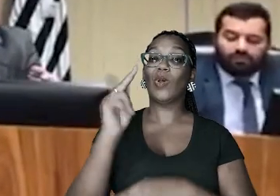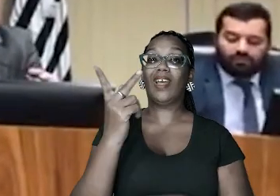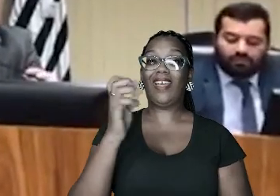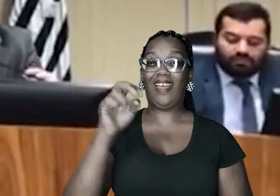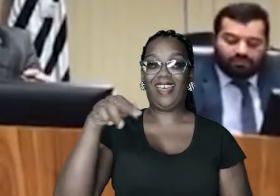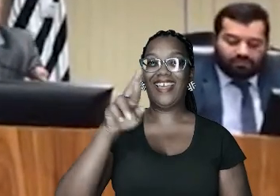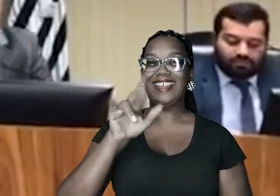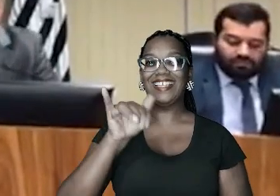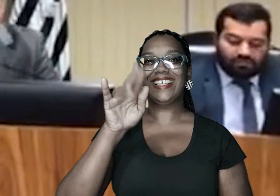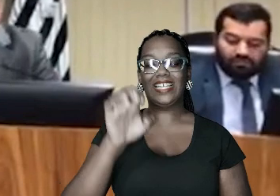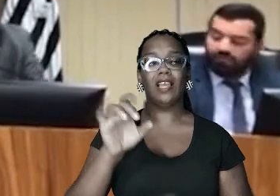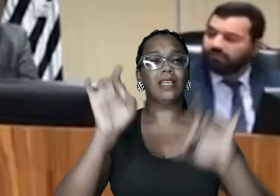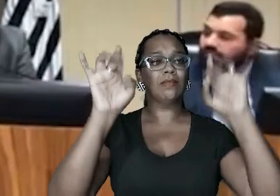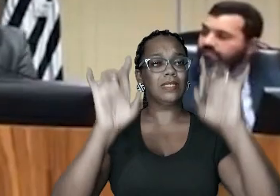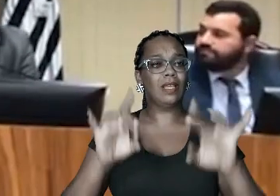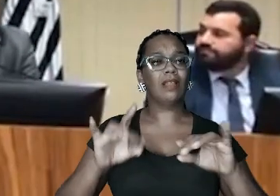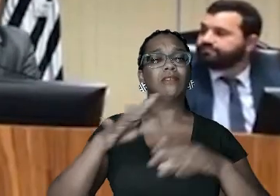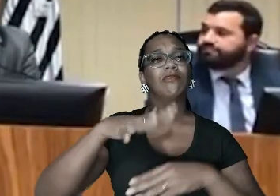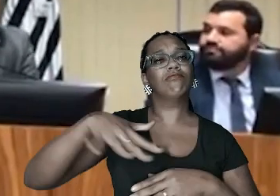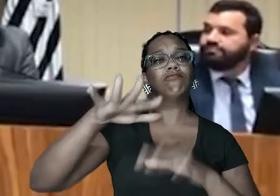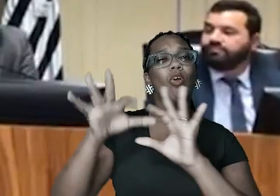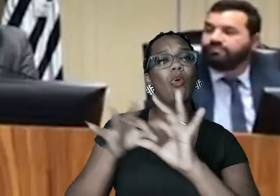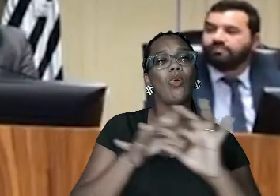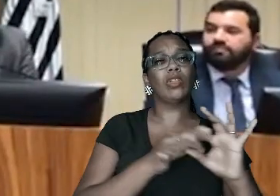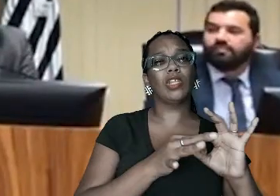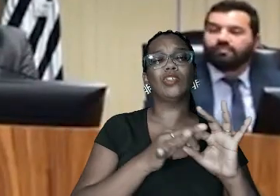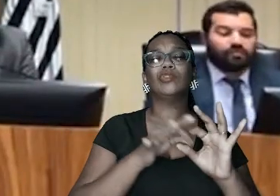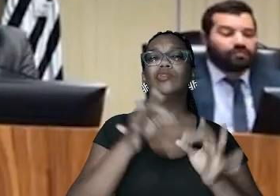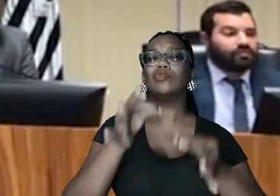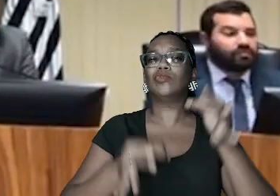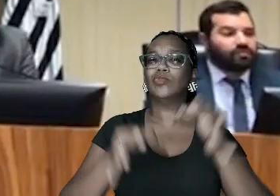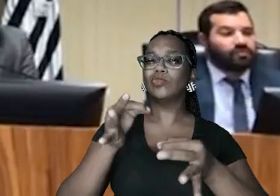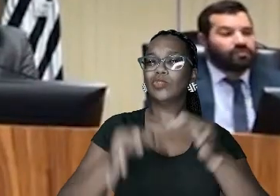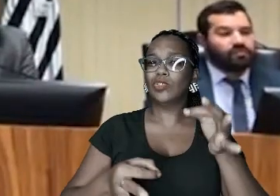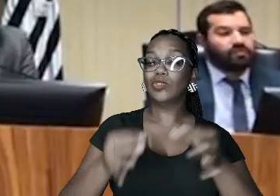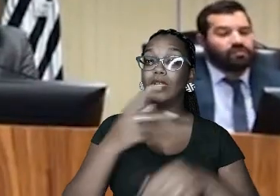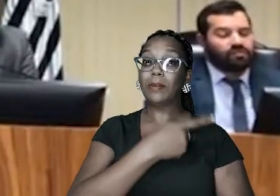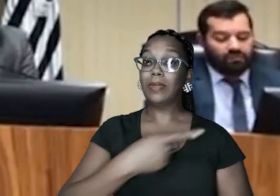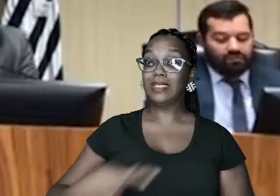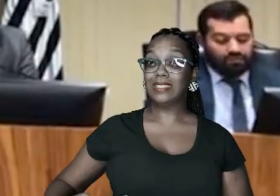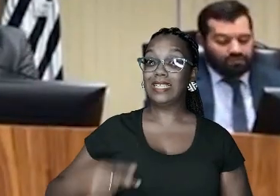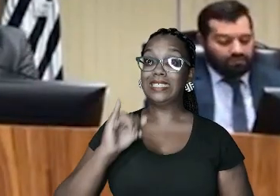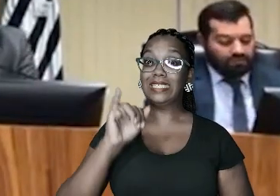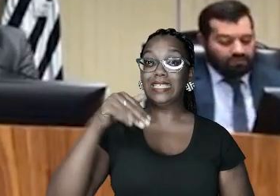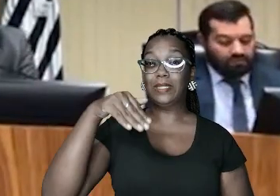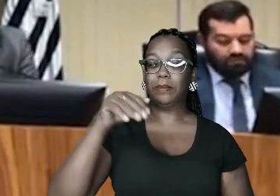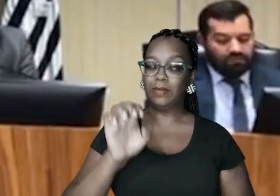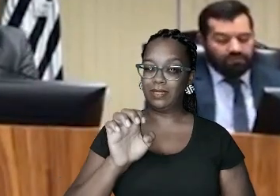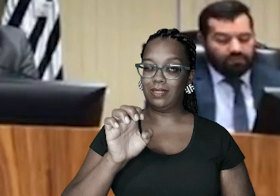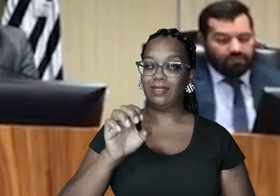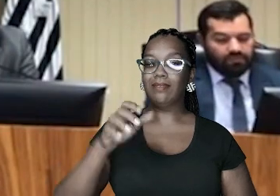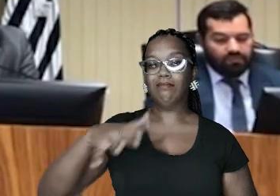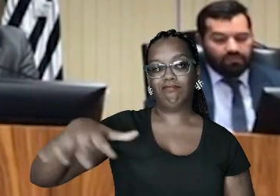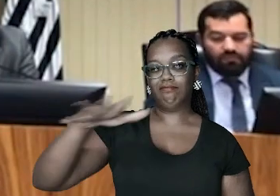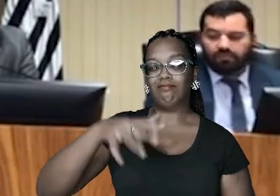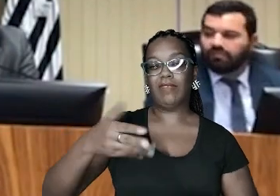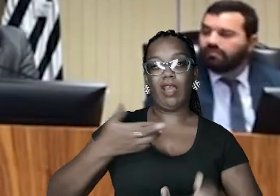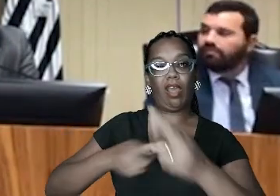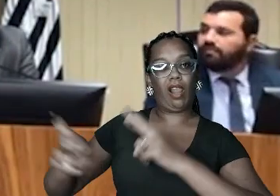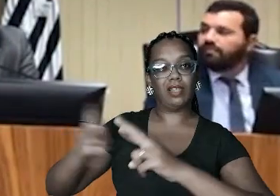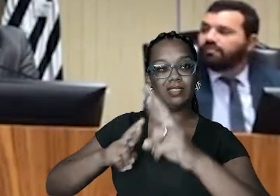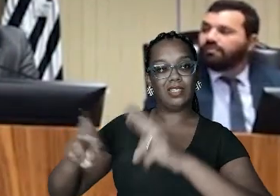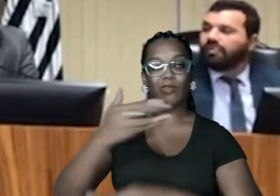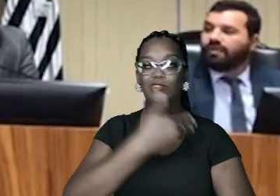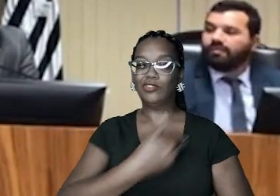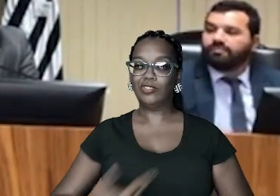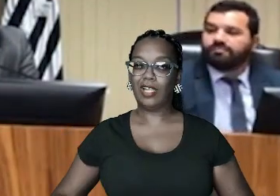o Dr Henrique Machado é advogado especialista em contenciou judiciário administrativo de mercado de capitais presidente do